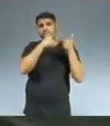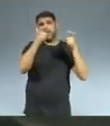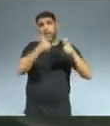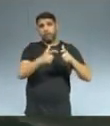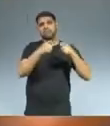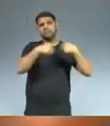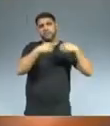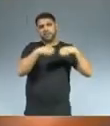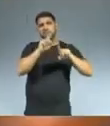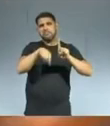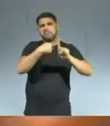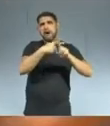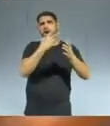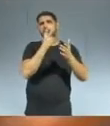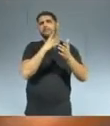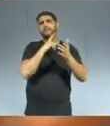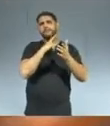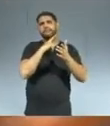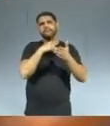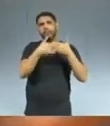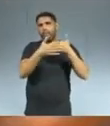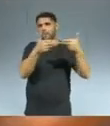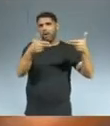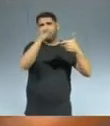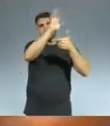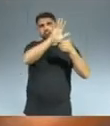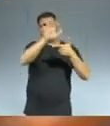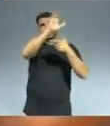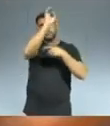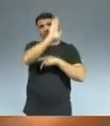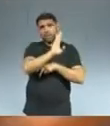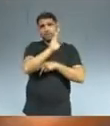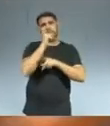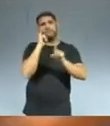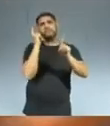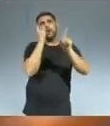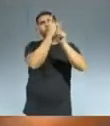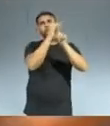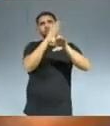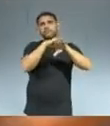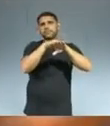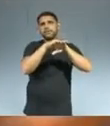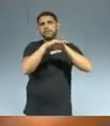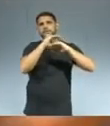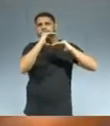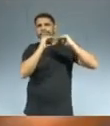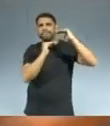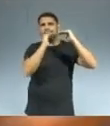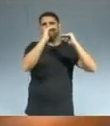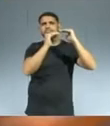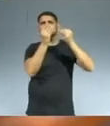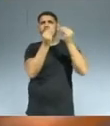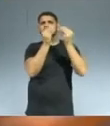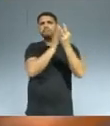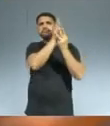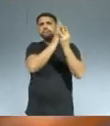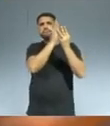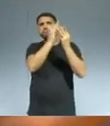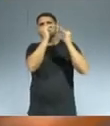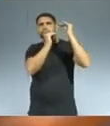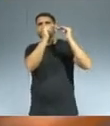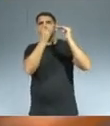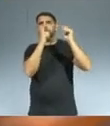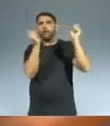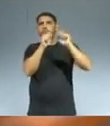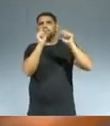e aonde nós precisamos talvez mais do que qualquer a outra região do país a encontrar muito bem esse equilíbrio para que a